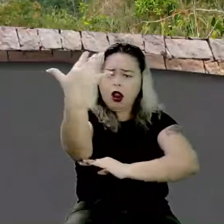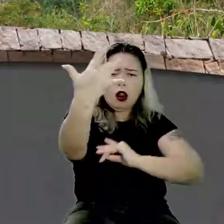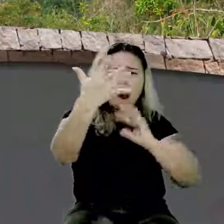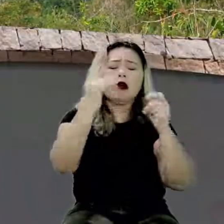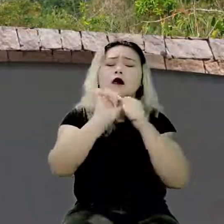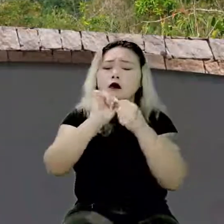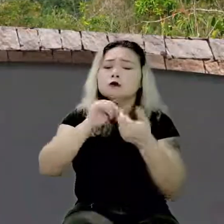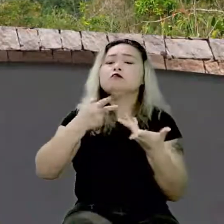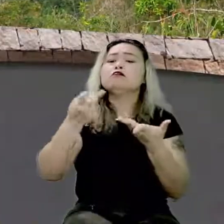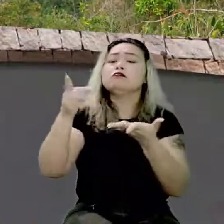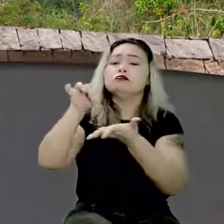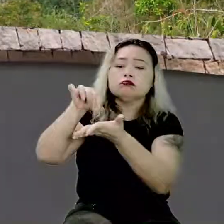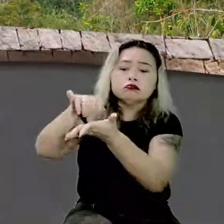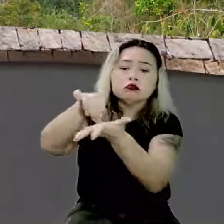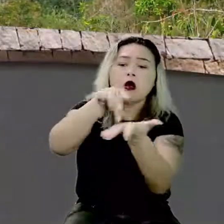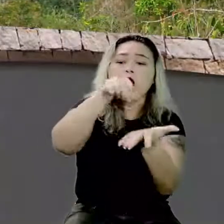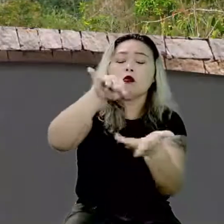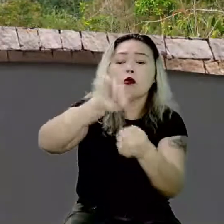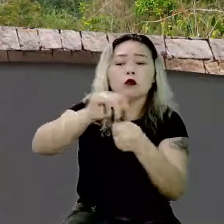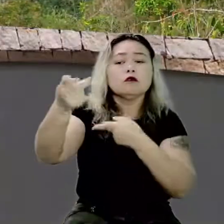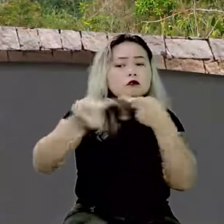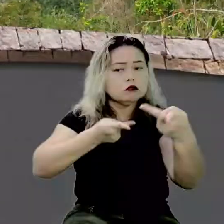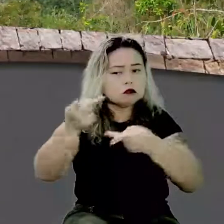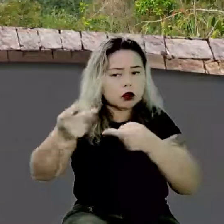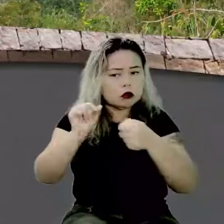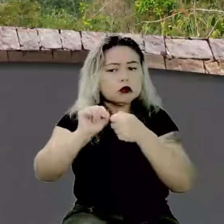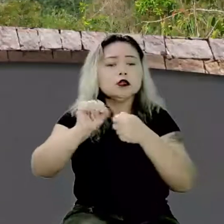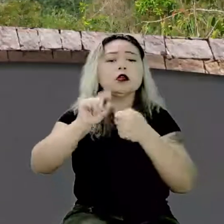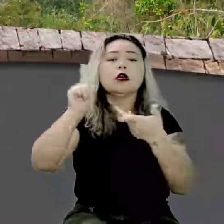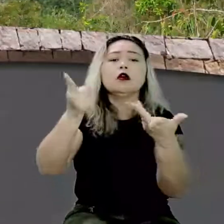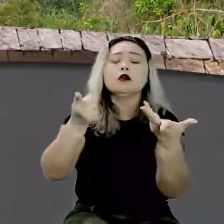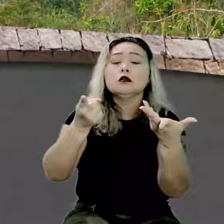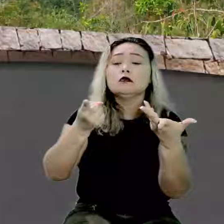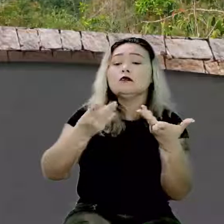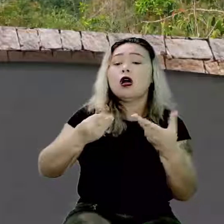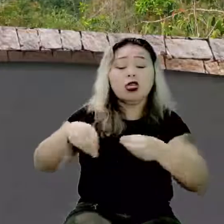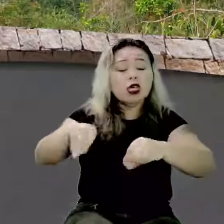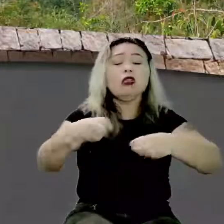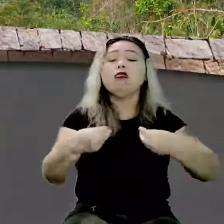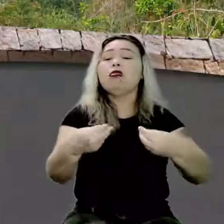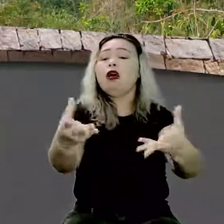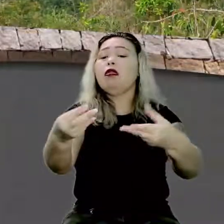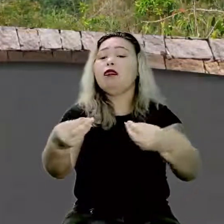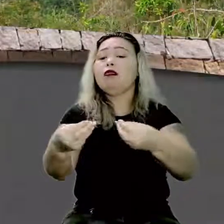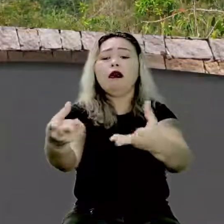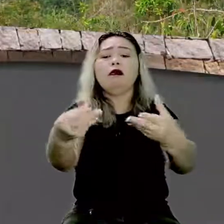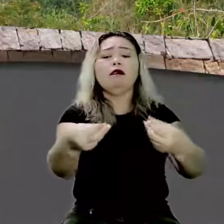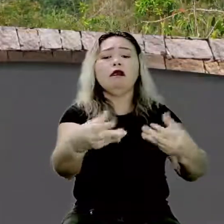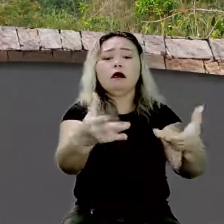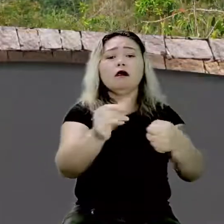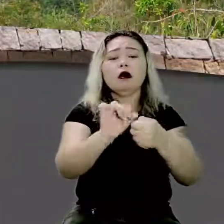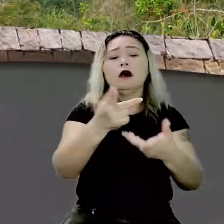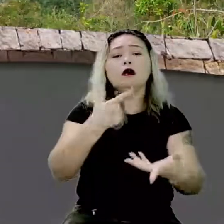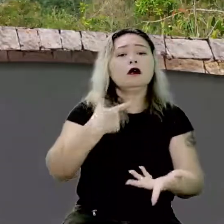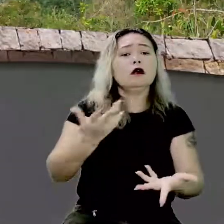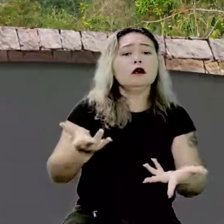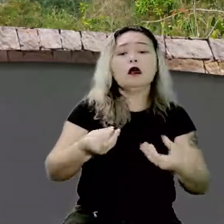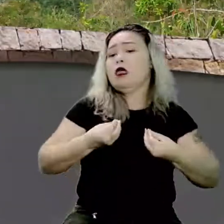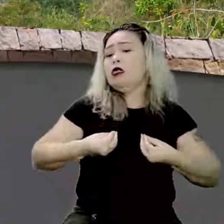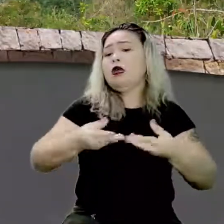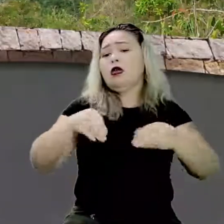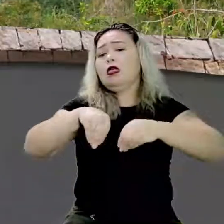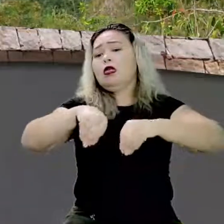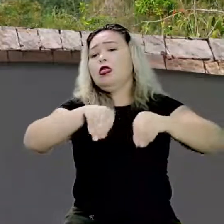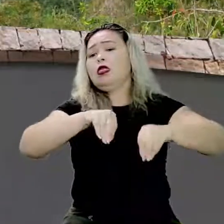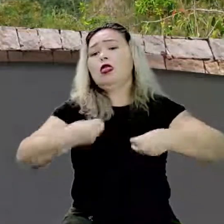durante o Polo Noroeste, o projeto Polo Noroeste. As terras eram dadas, né? Isso não sei se eu falei para vocês, mas eram dadas